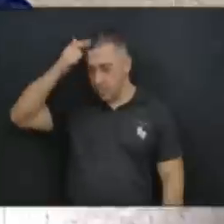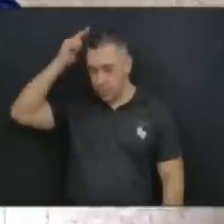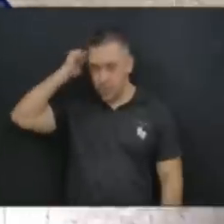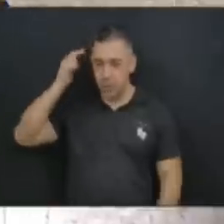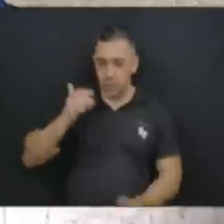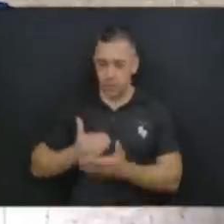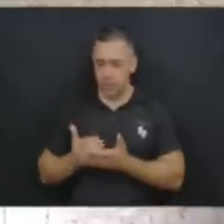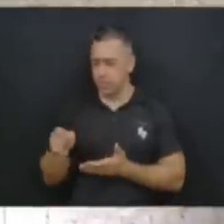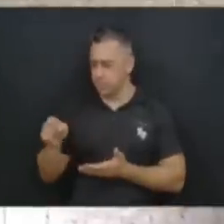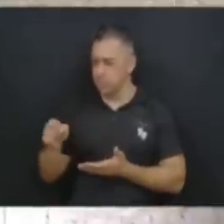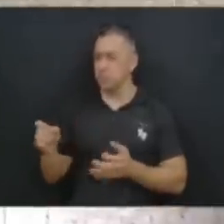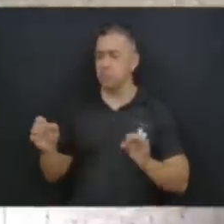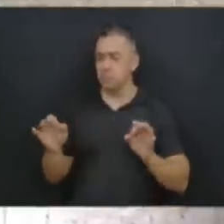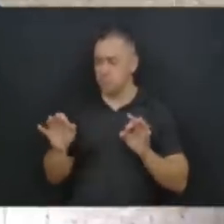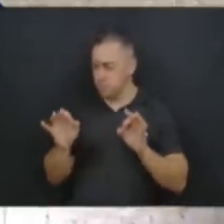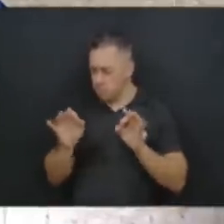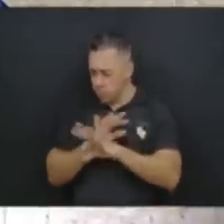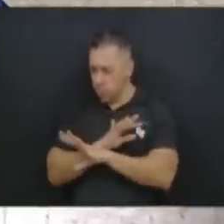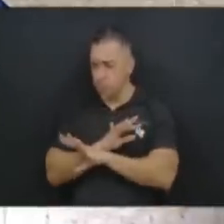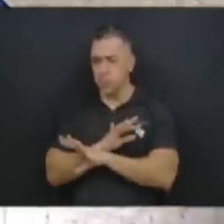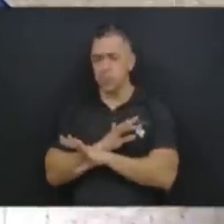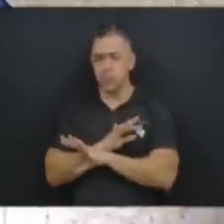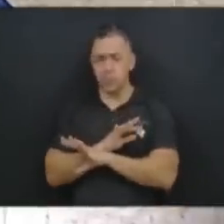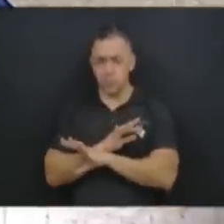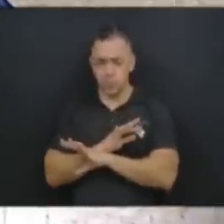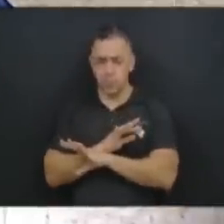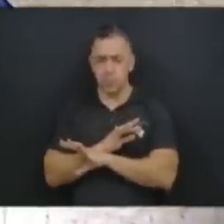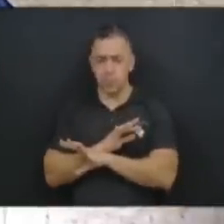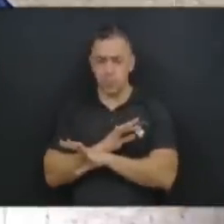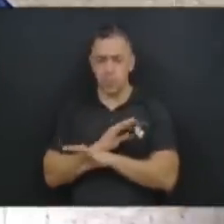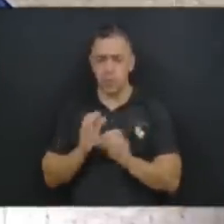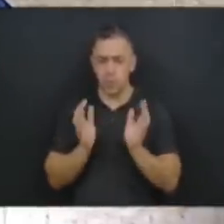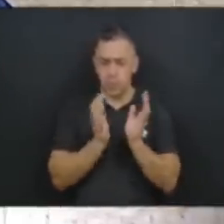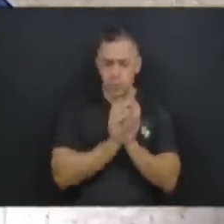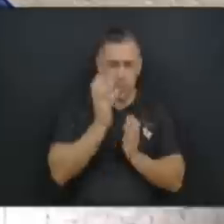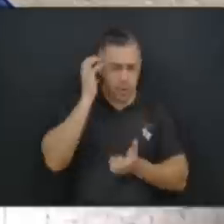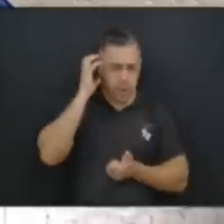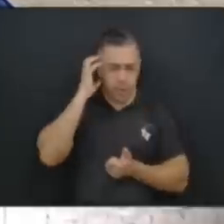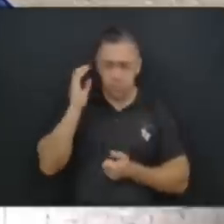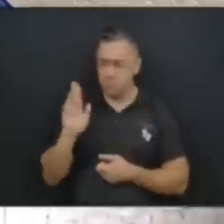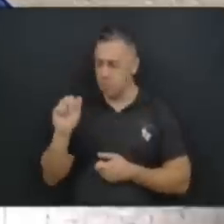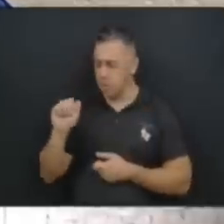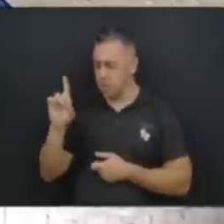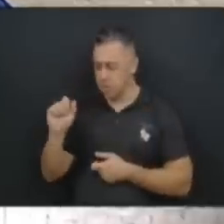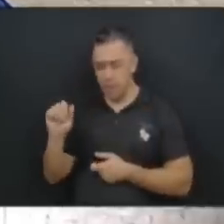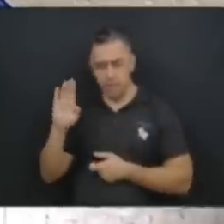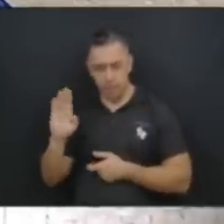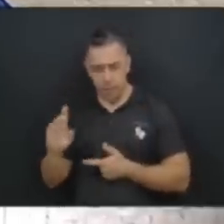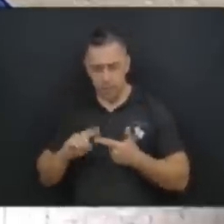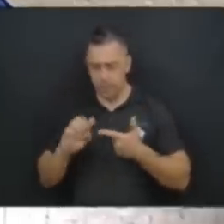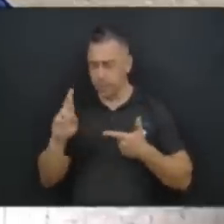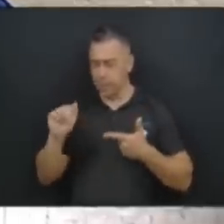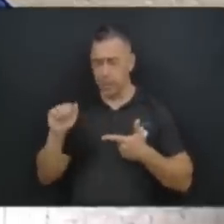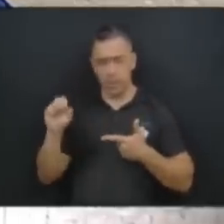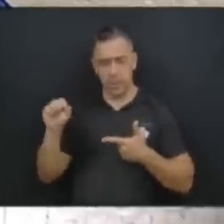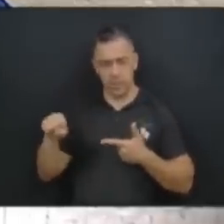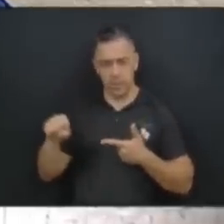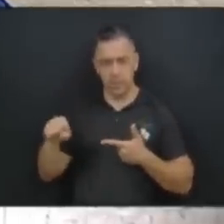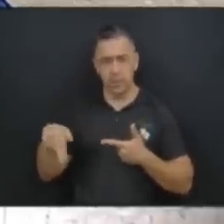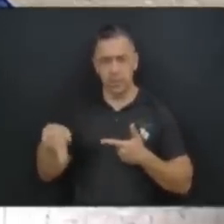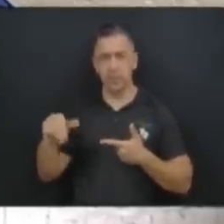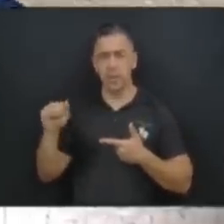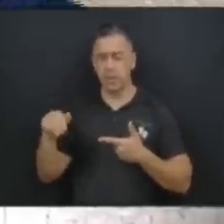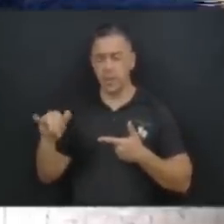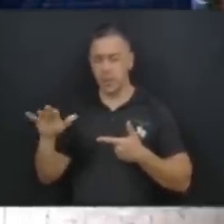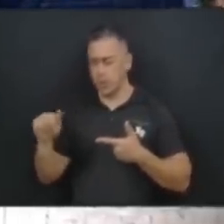excelência tá pronto preparado Banda B Transamérica como comentarista a vossa excelência vai dar